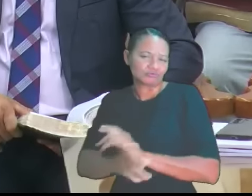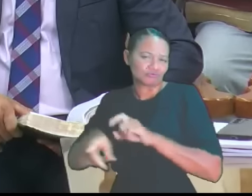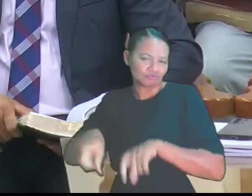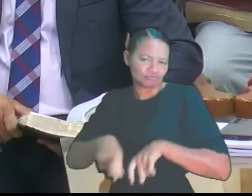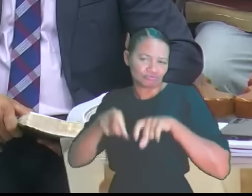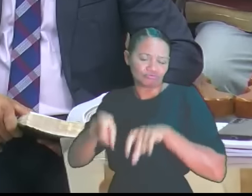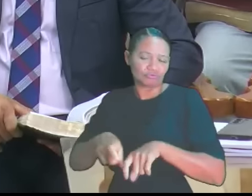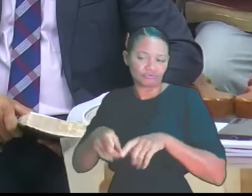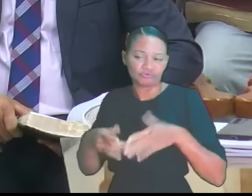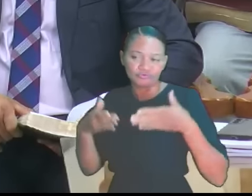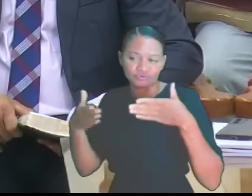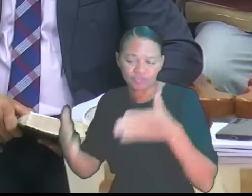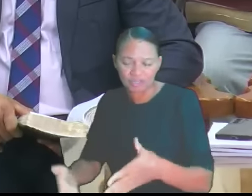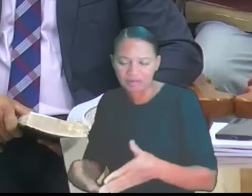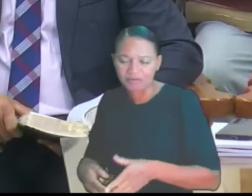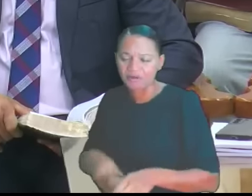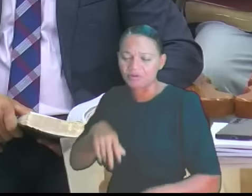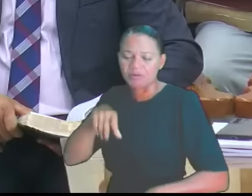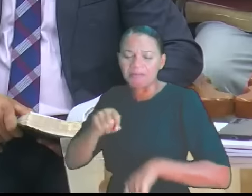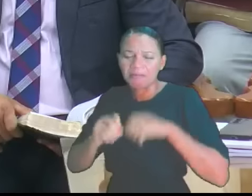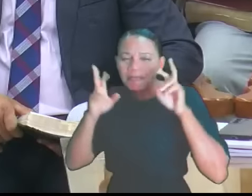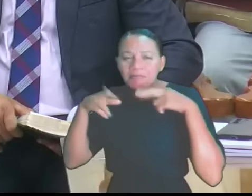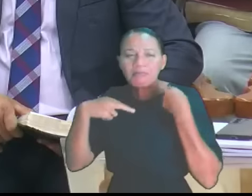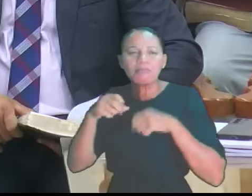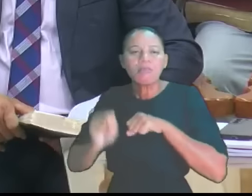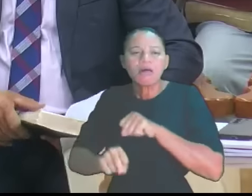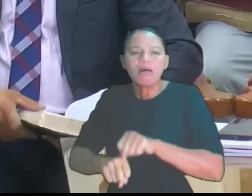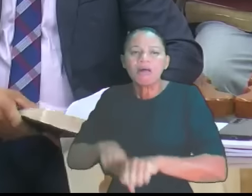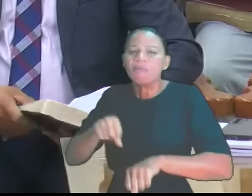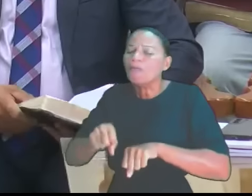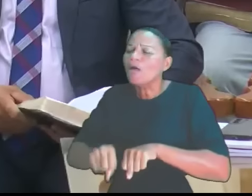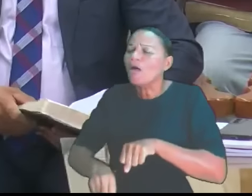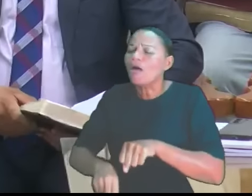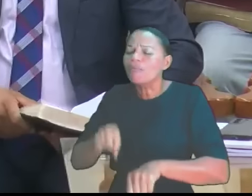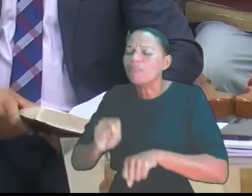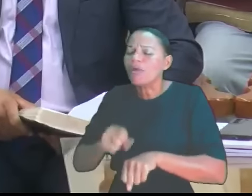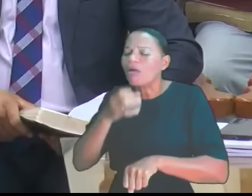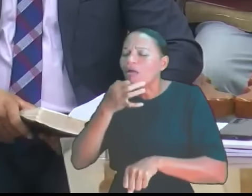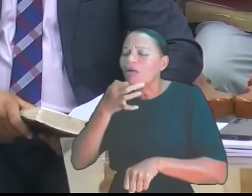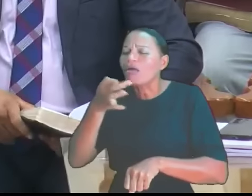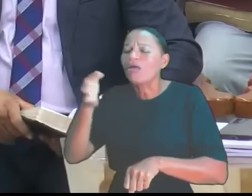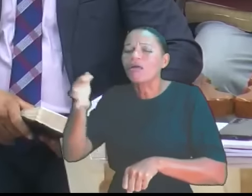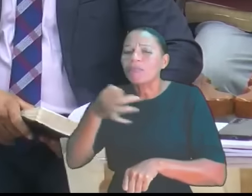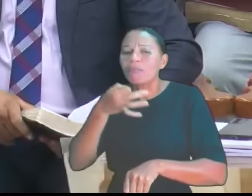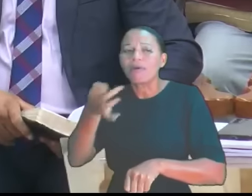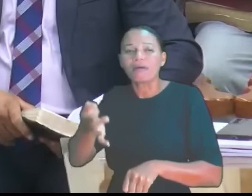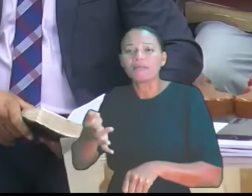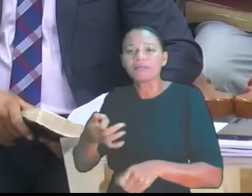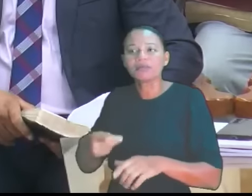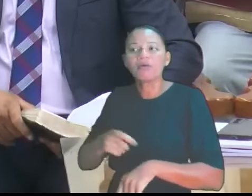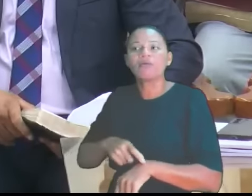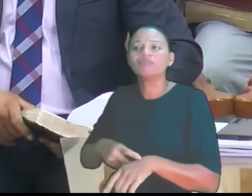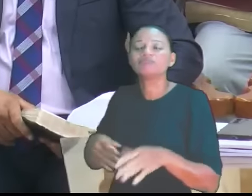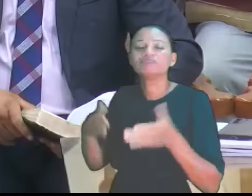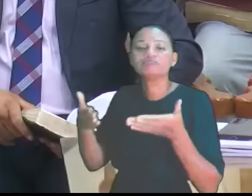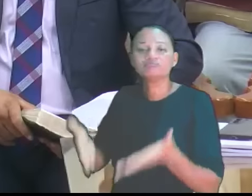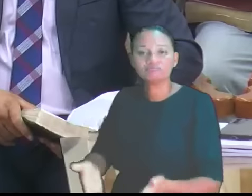ia berrar, e logo eles viriam: não tem um cordeiro ali. Que hora que o cordeiro chegou?